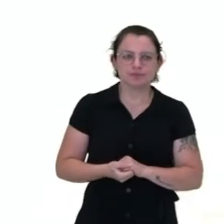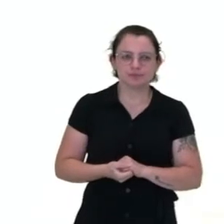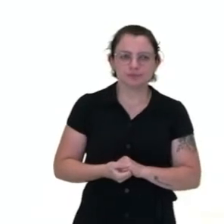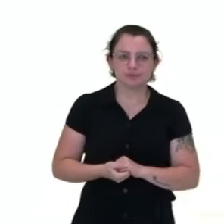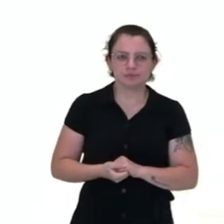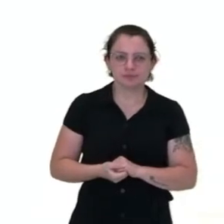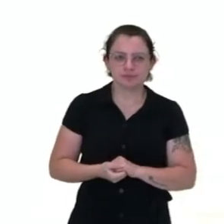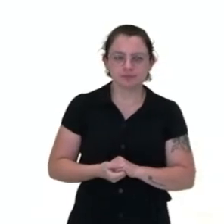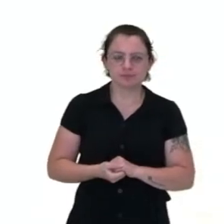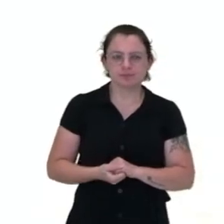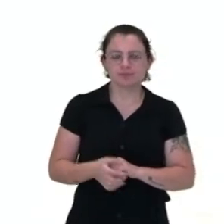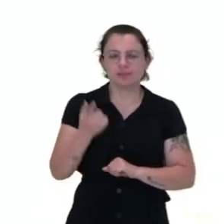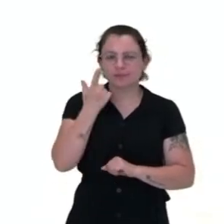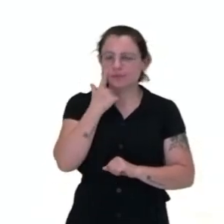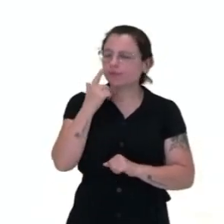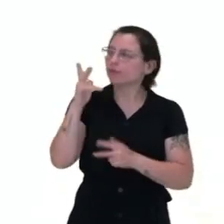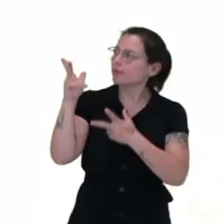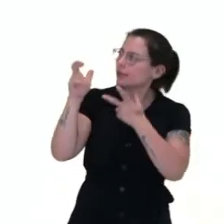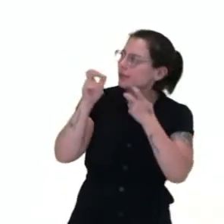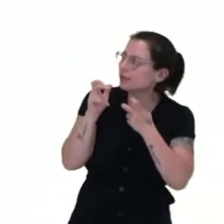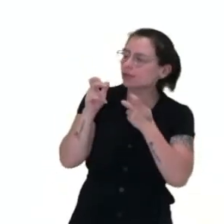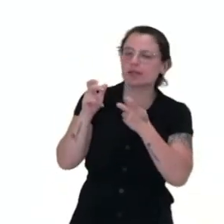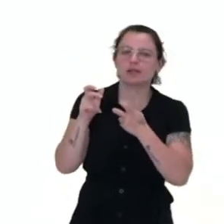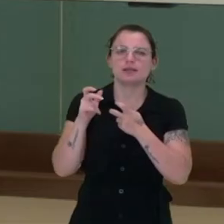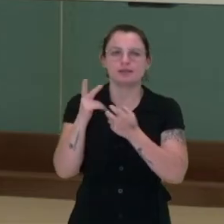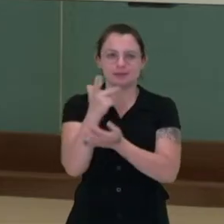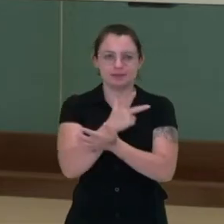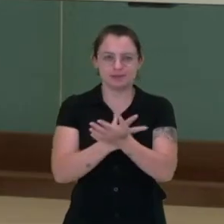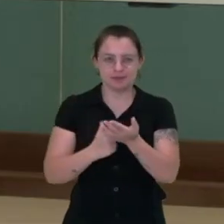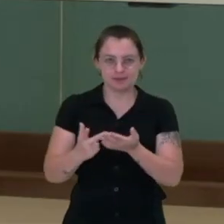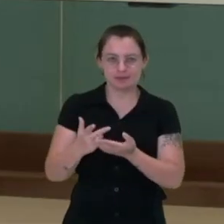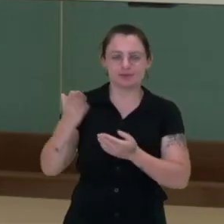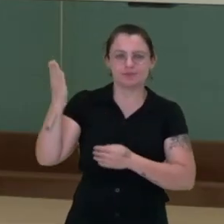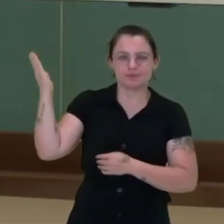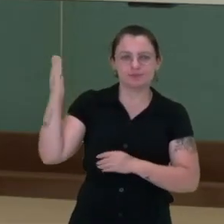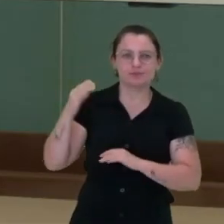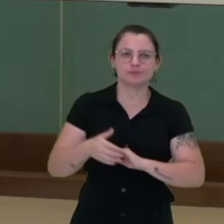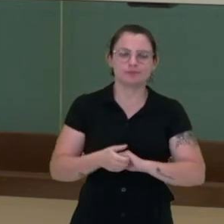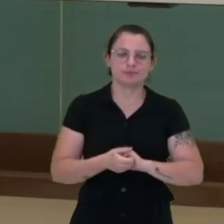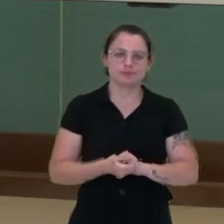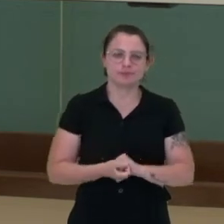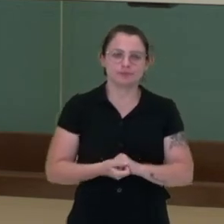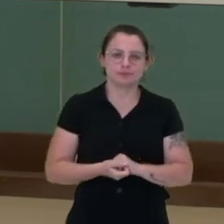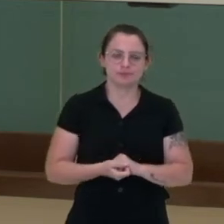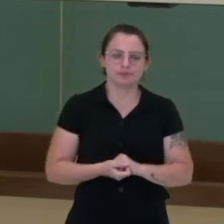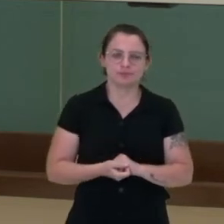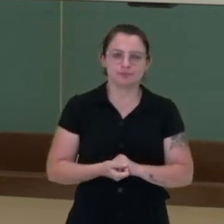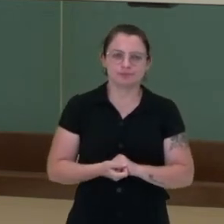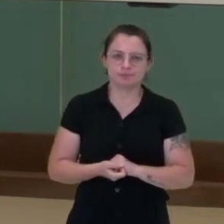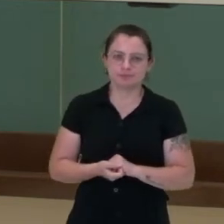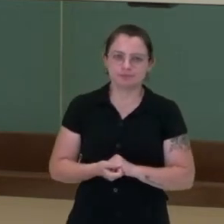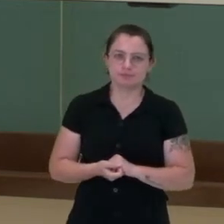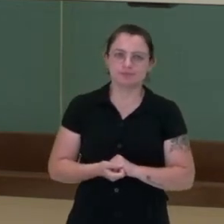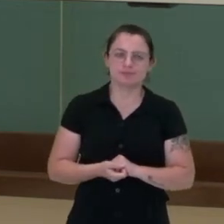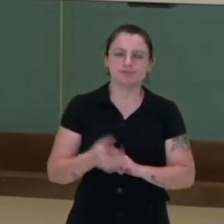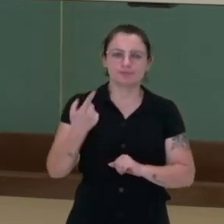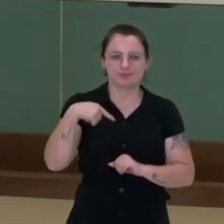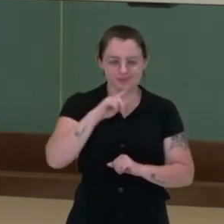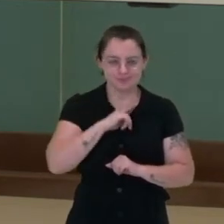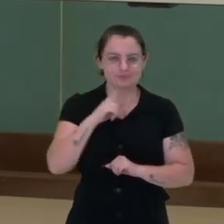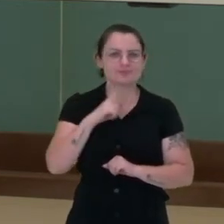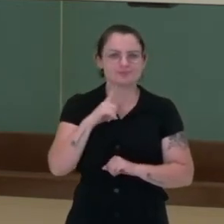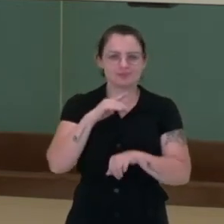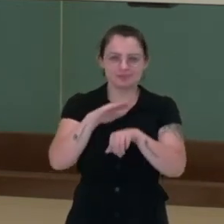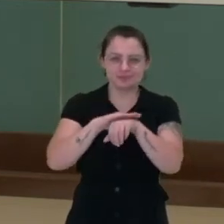nossa pele, da parte mais superficial, adentrando o nosso corpo. Então, por exemplo, nós temos a epiderme, a